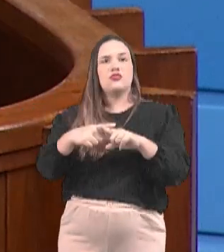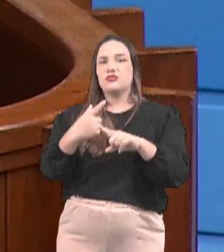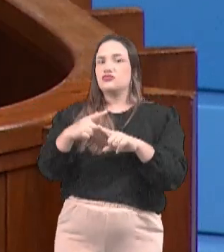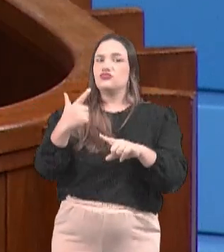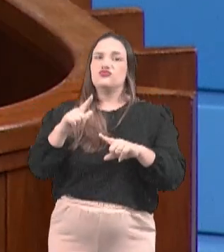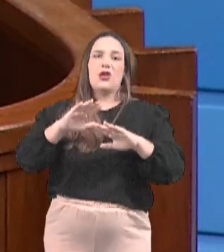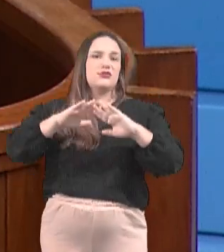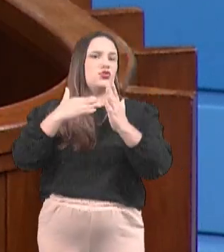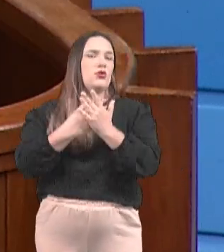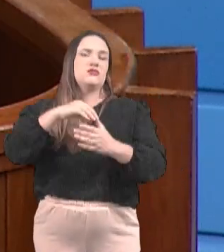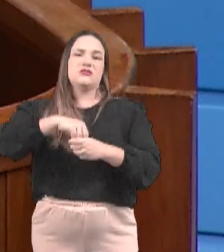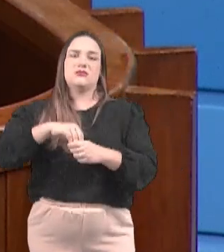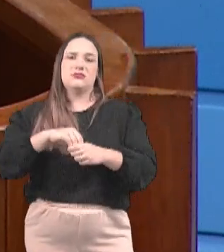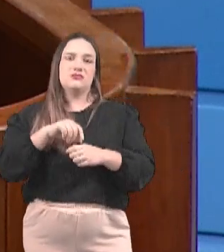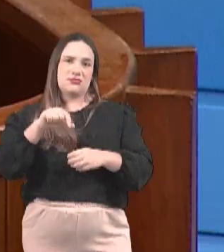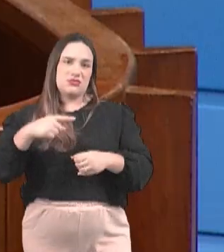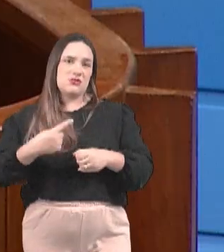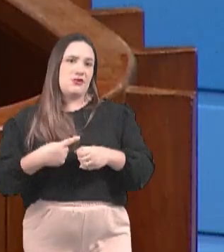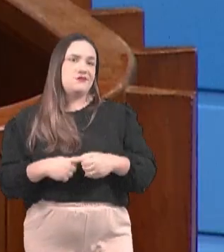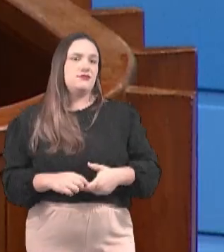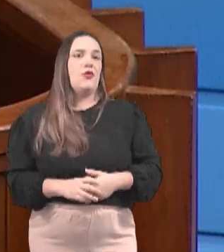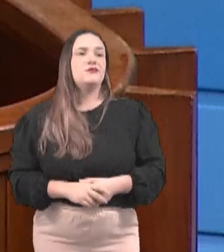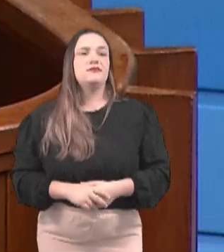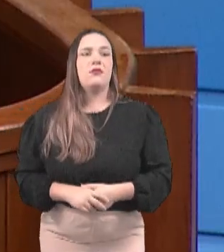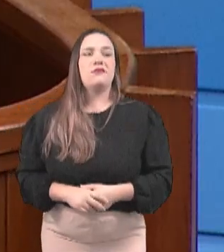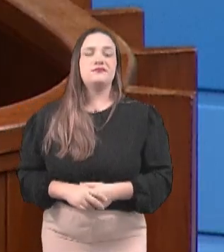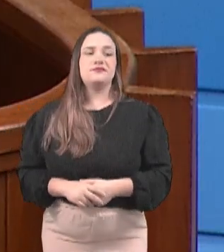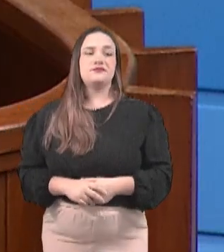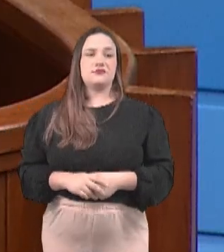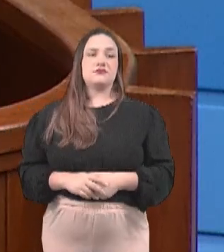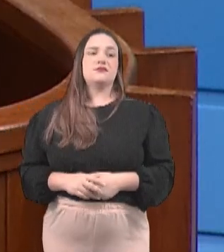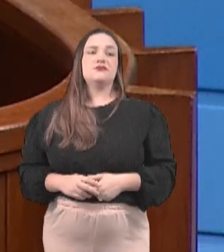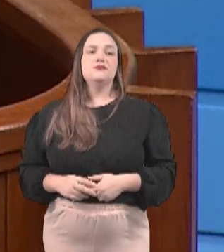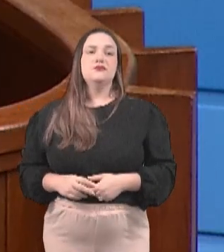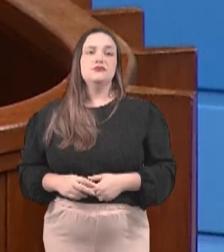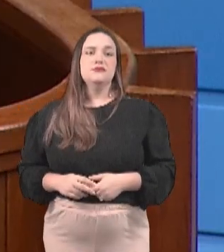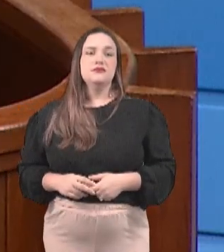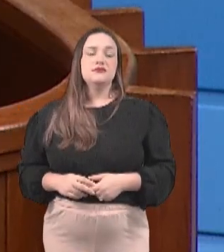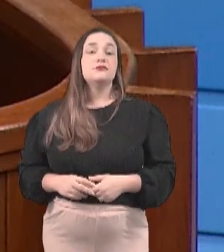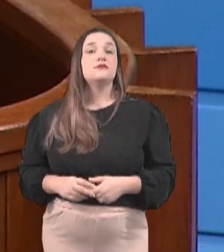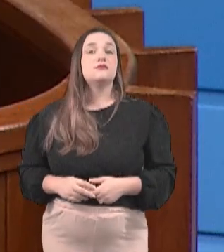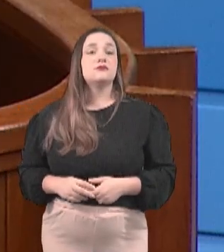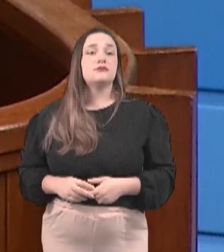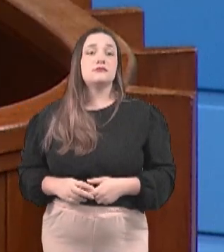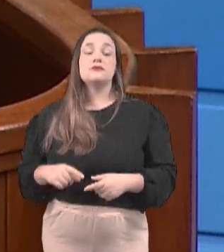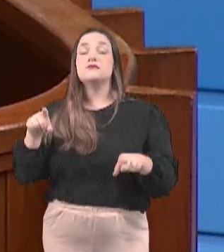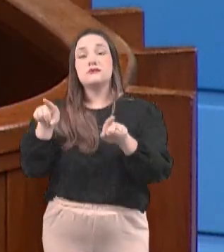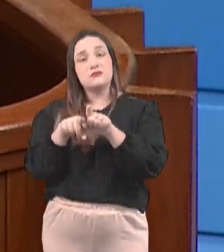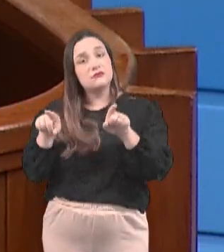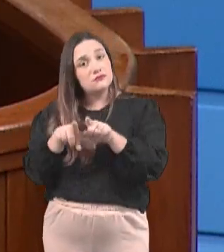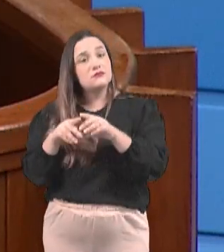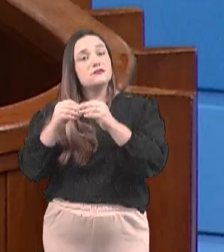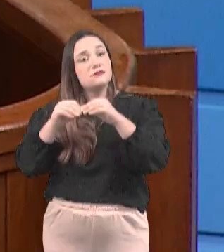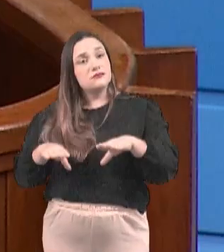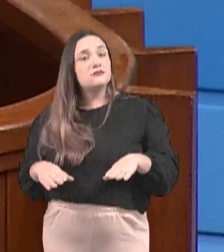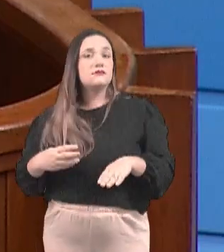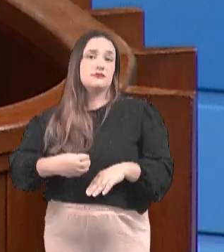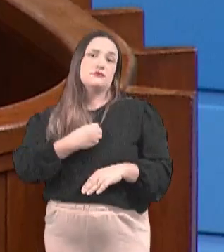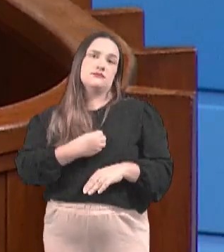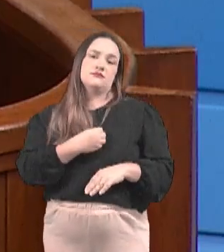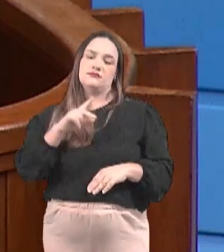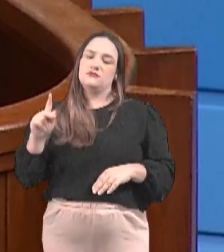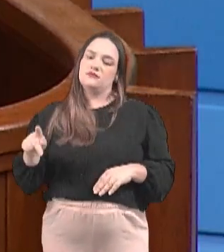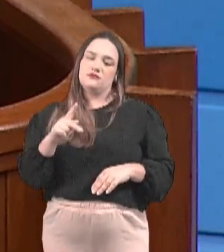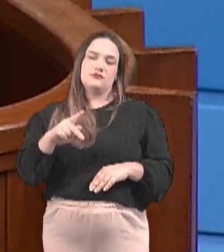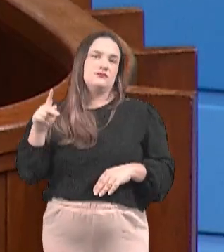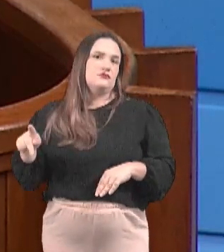na cidade. Essa situação também interfere diretamente na vida dos professores